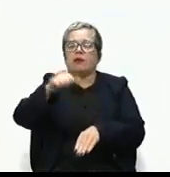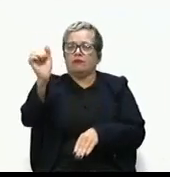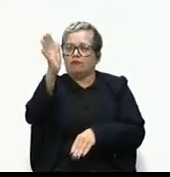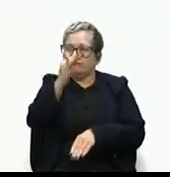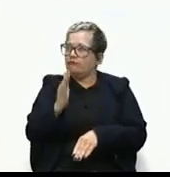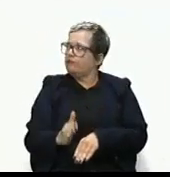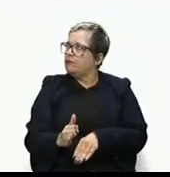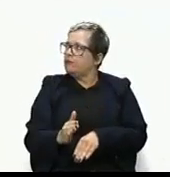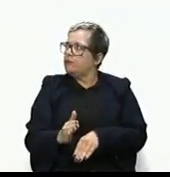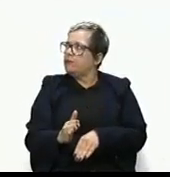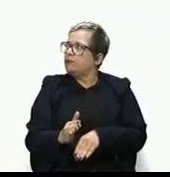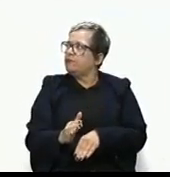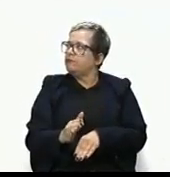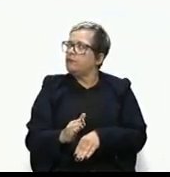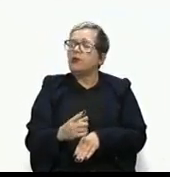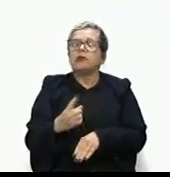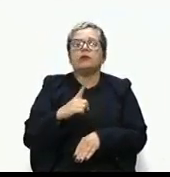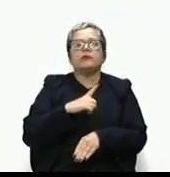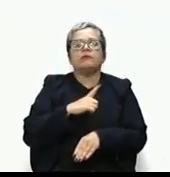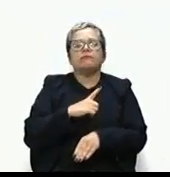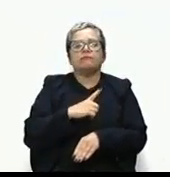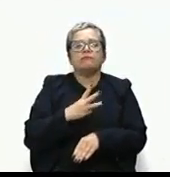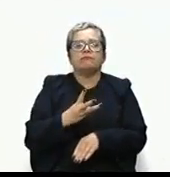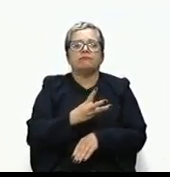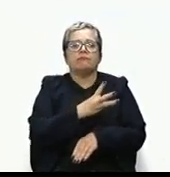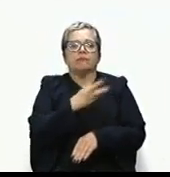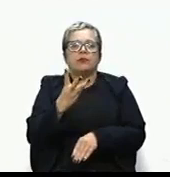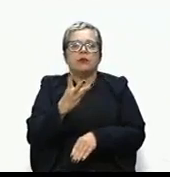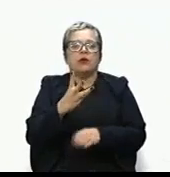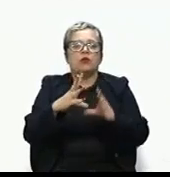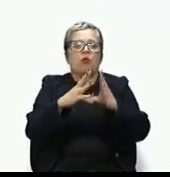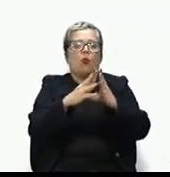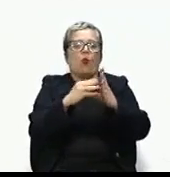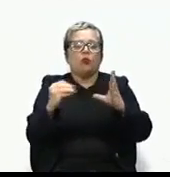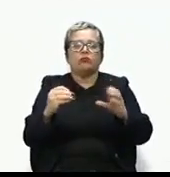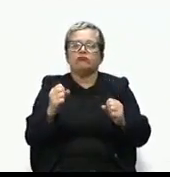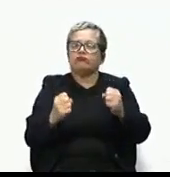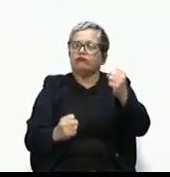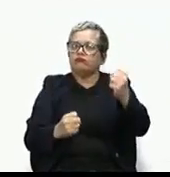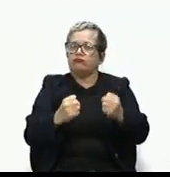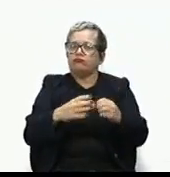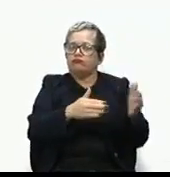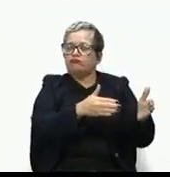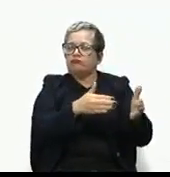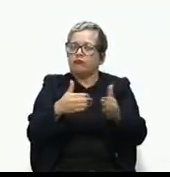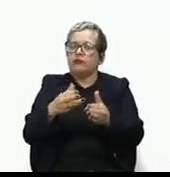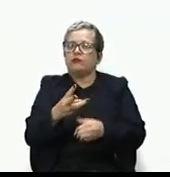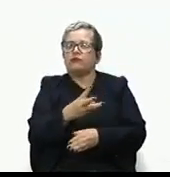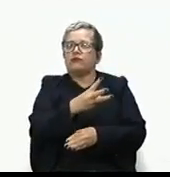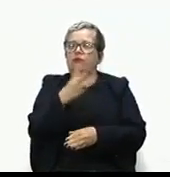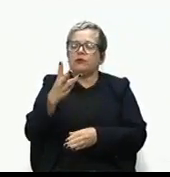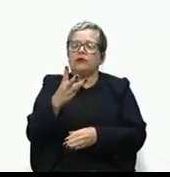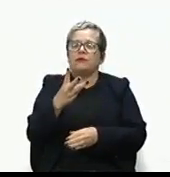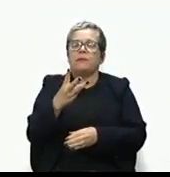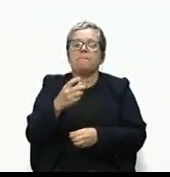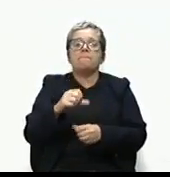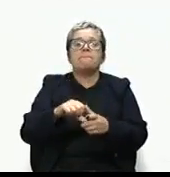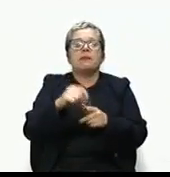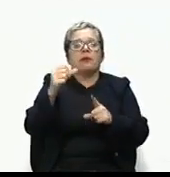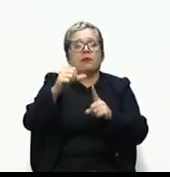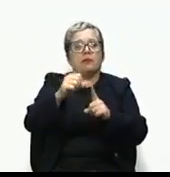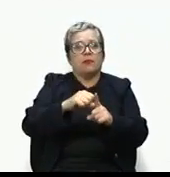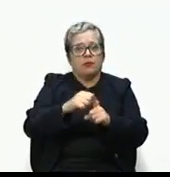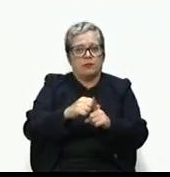Brasil, produzindo em cada uma delas 3 modelos de carros durante os 3 primeiros meses após